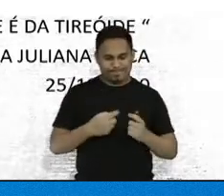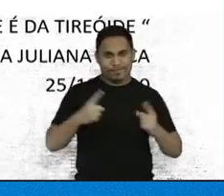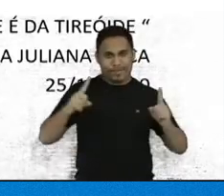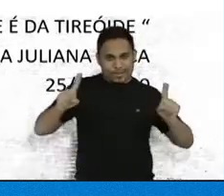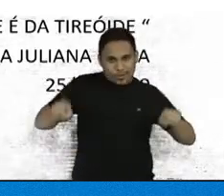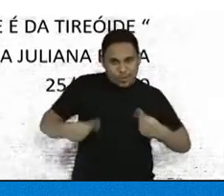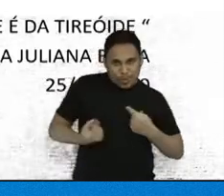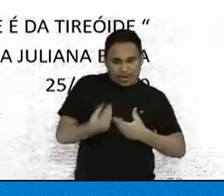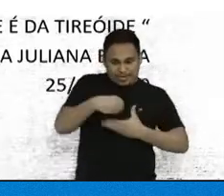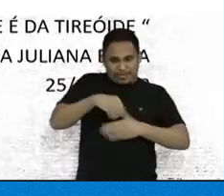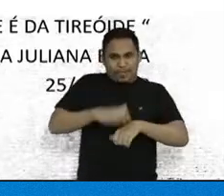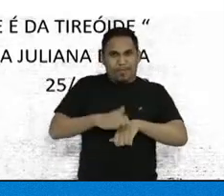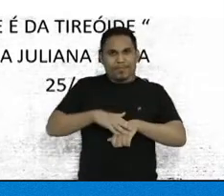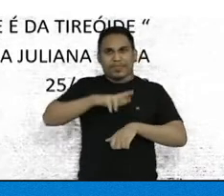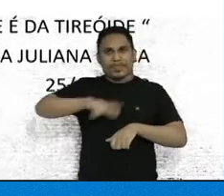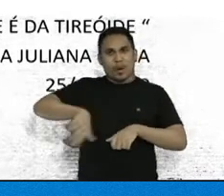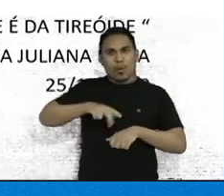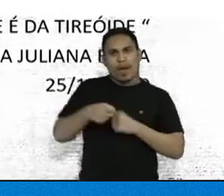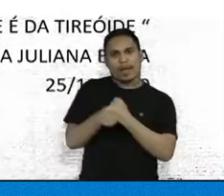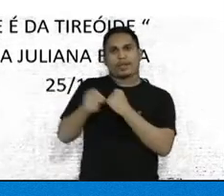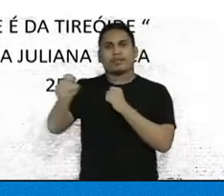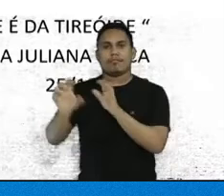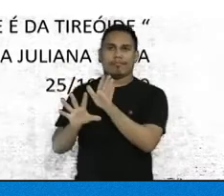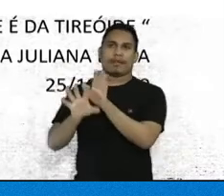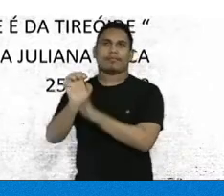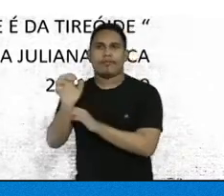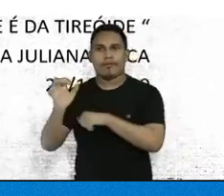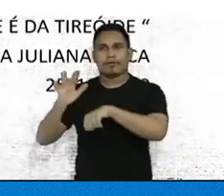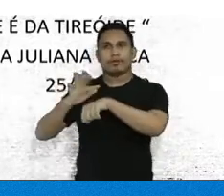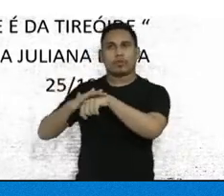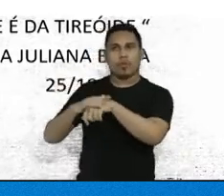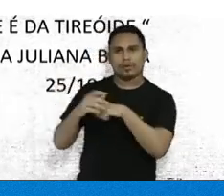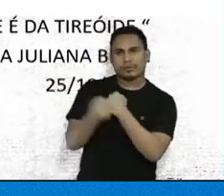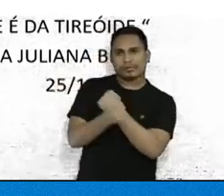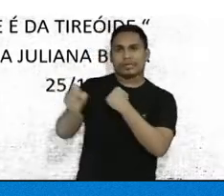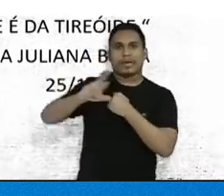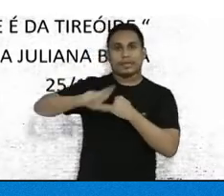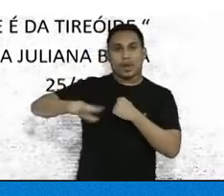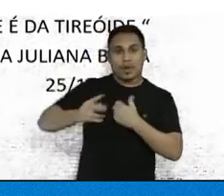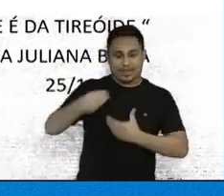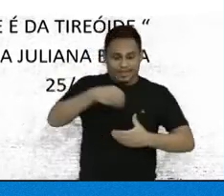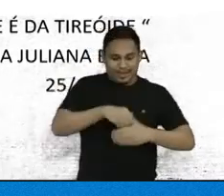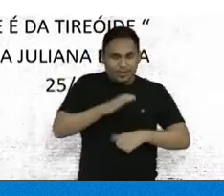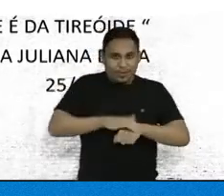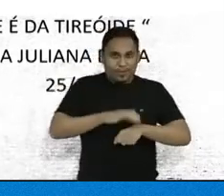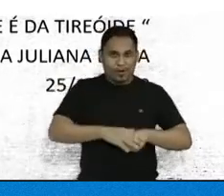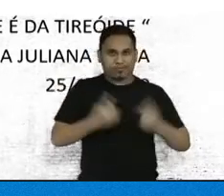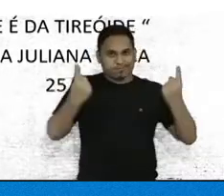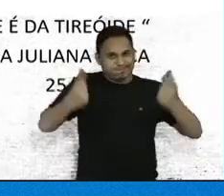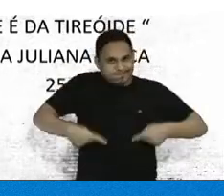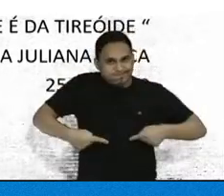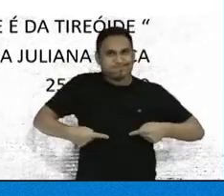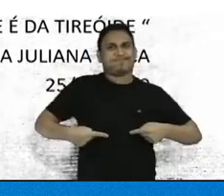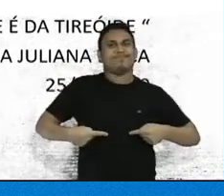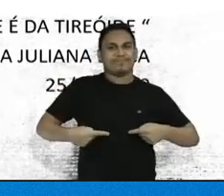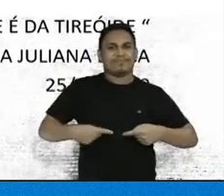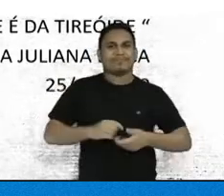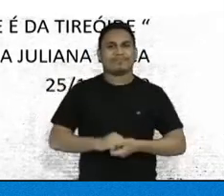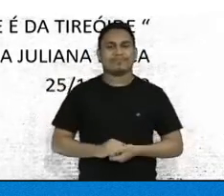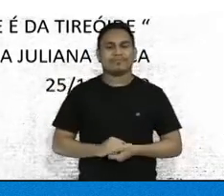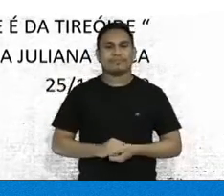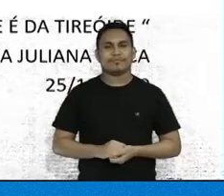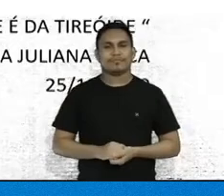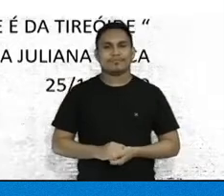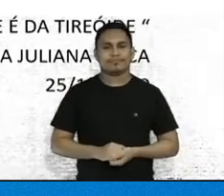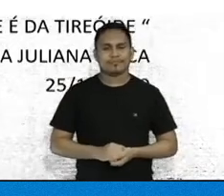parasitas, vírus, patógenos, bactérias, que são aquilo que efetivamente precisa ser combatido, não os nossos